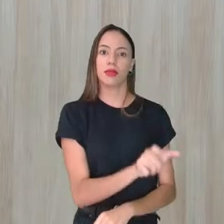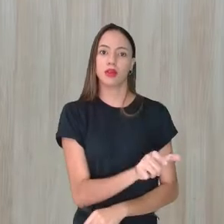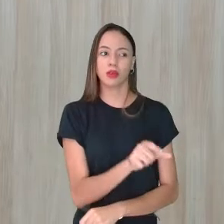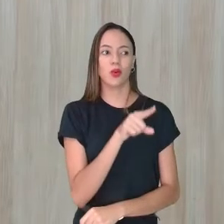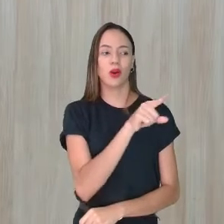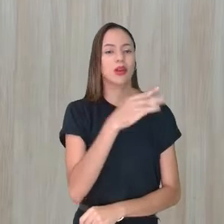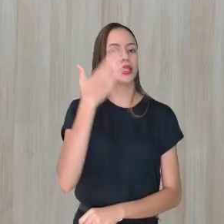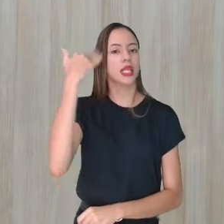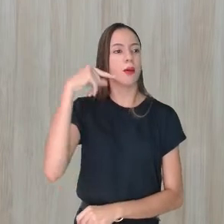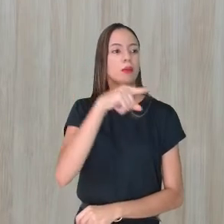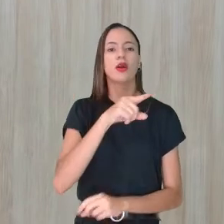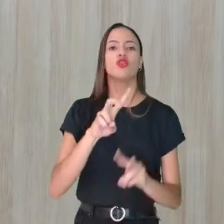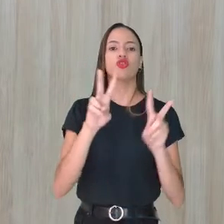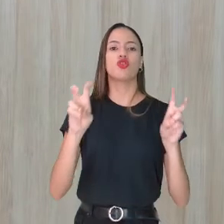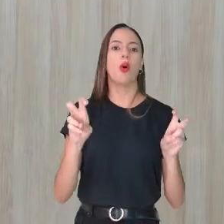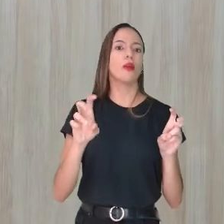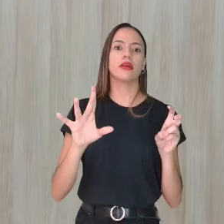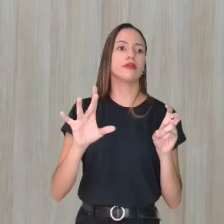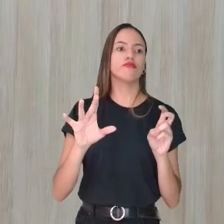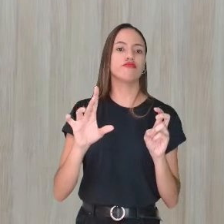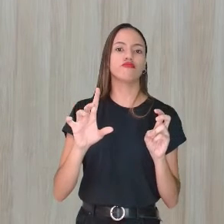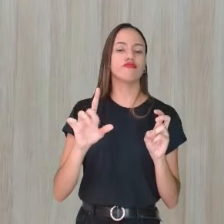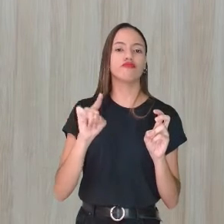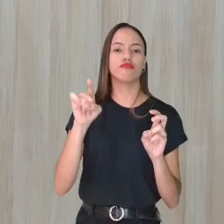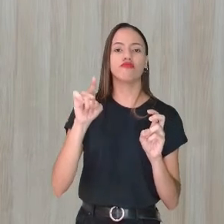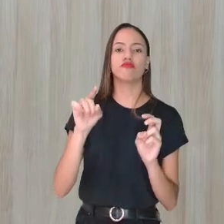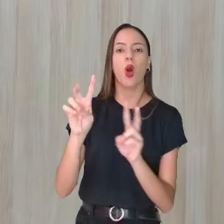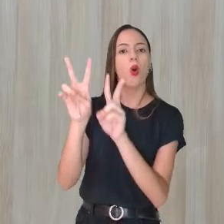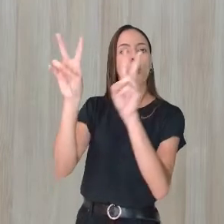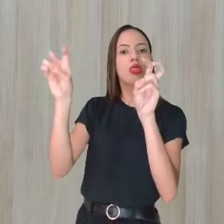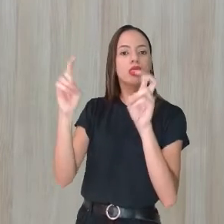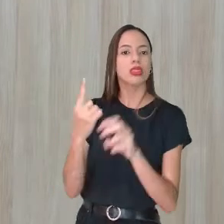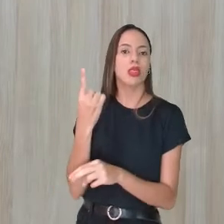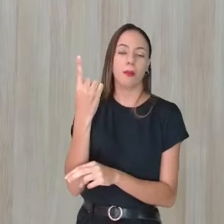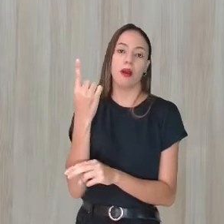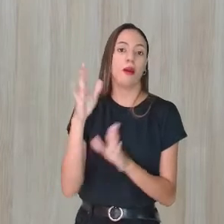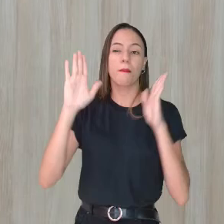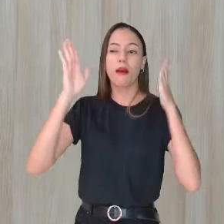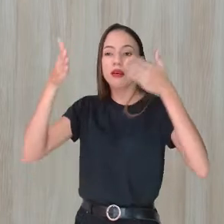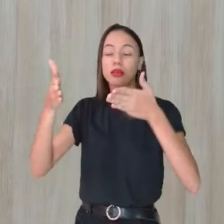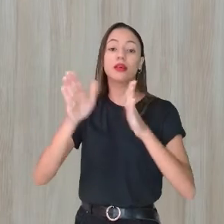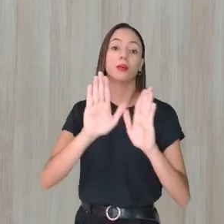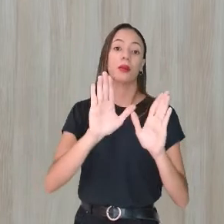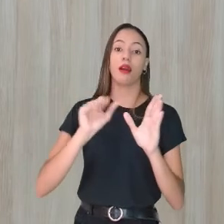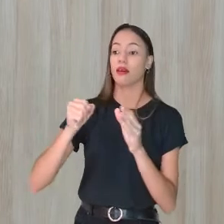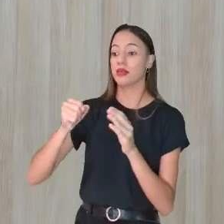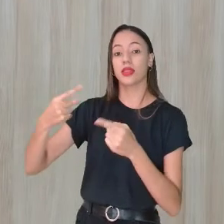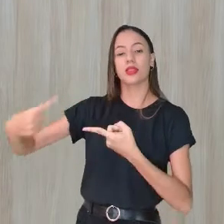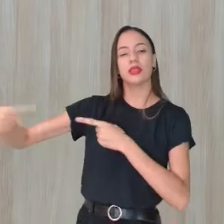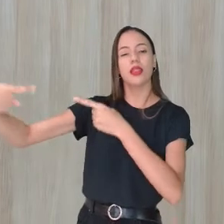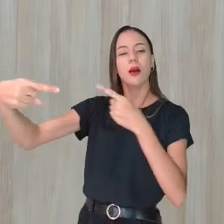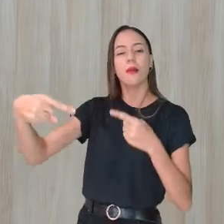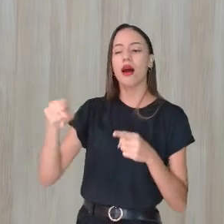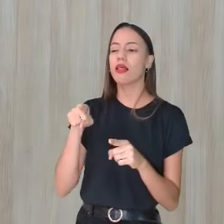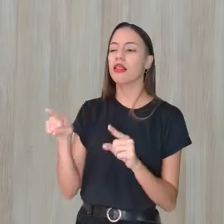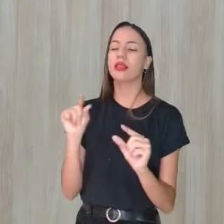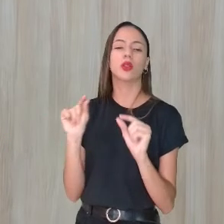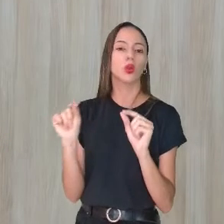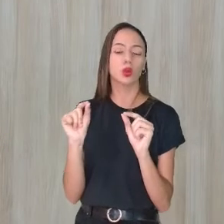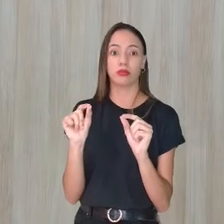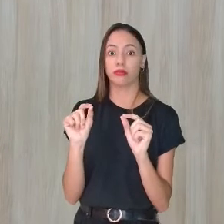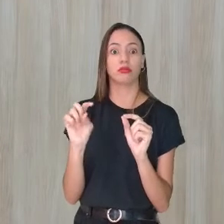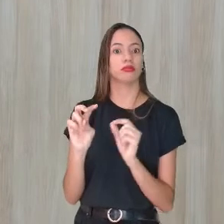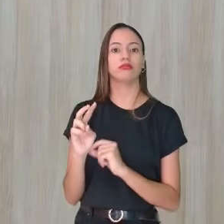mais sobre aquele tema específico, aquela temática. Já o gênero debate é onde